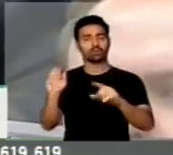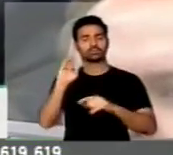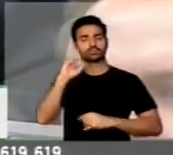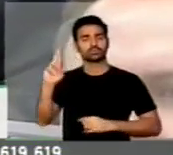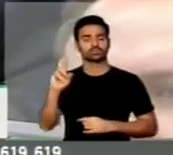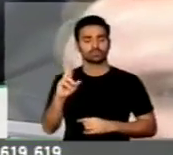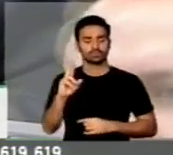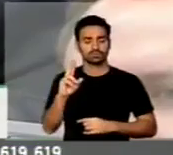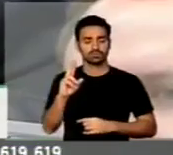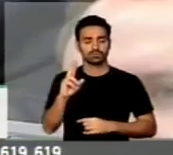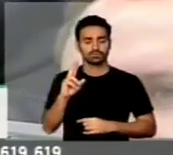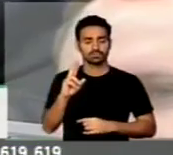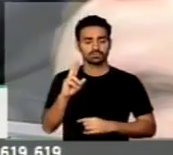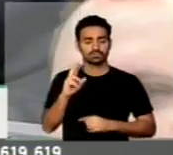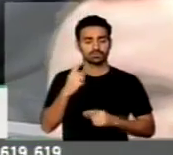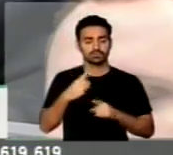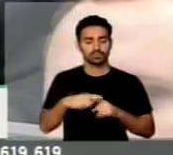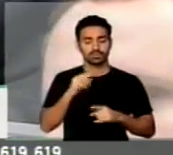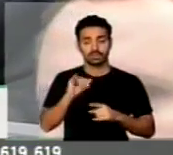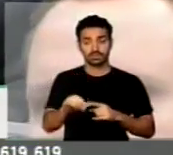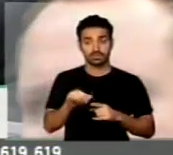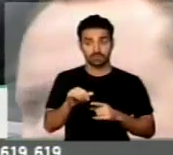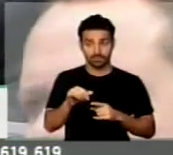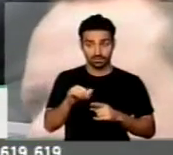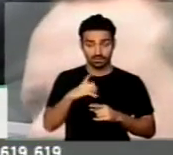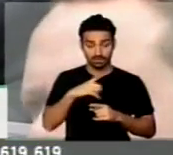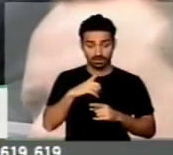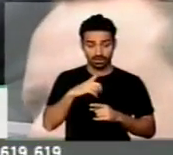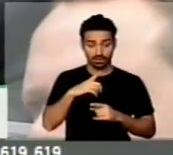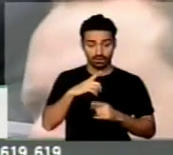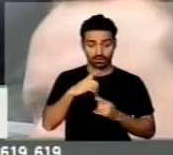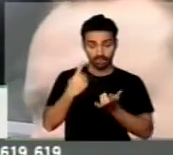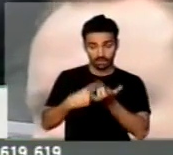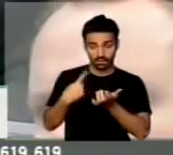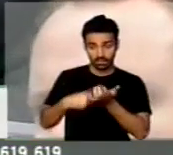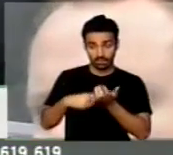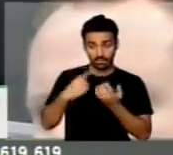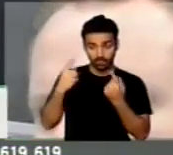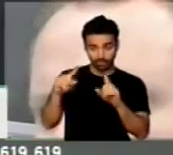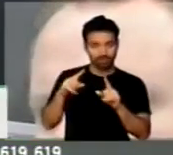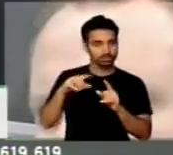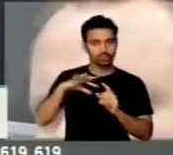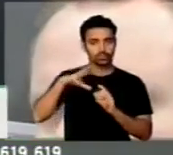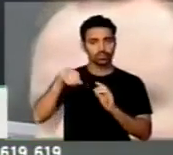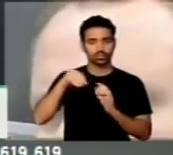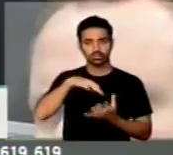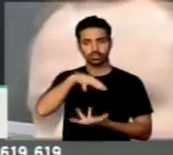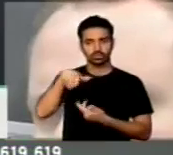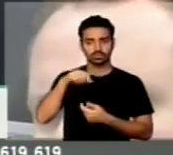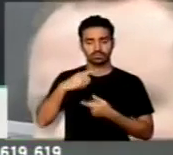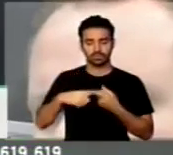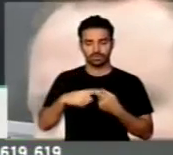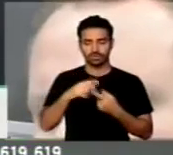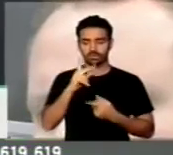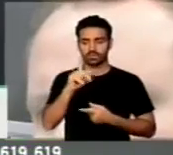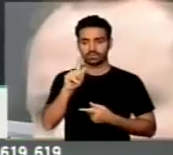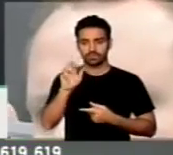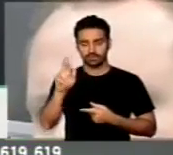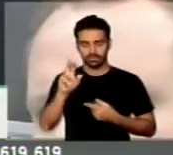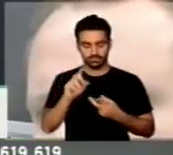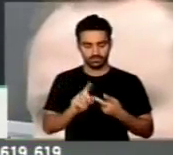porque se existir, essa é uma conspiração planetária, porque envolve Procurador-Geral da